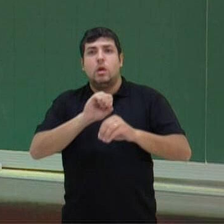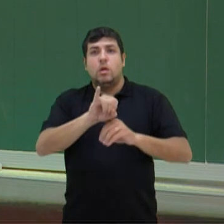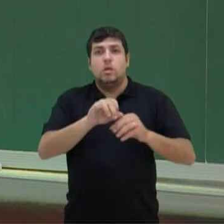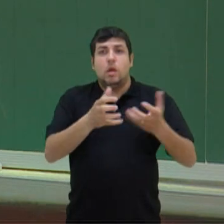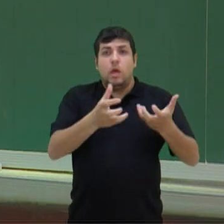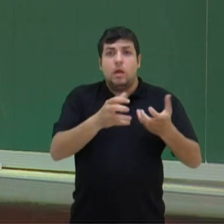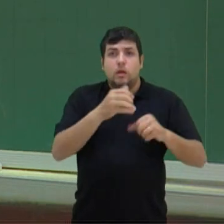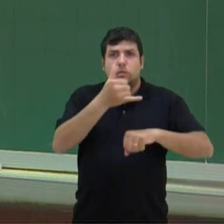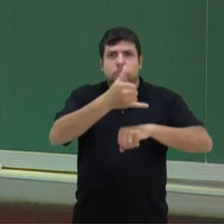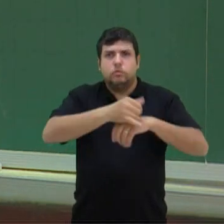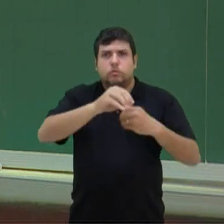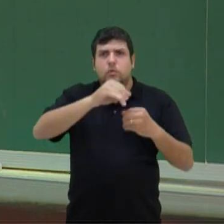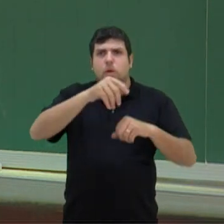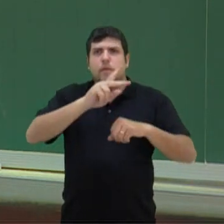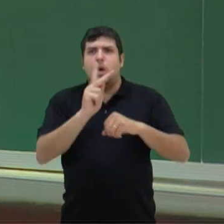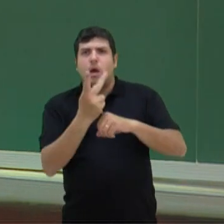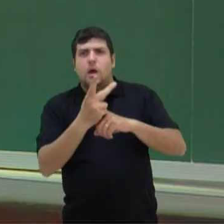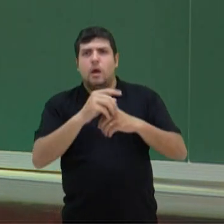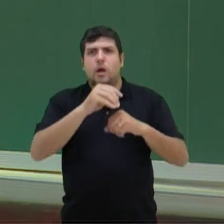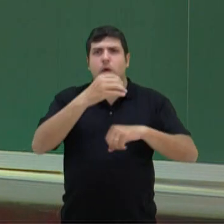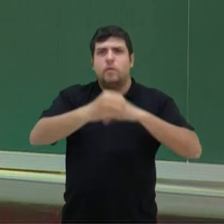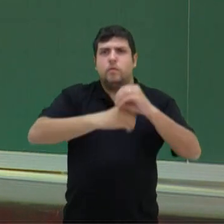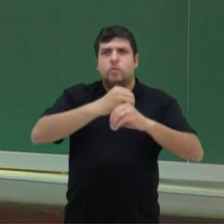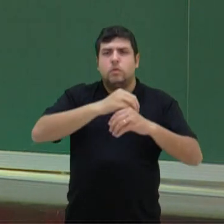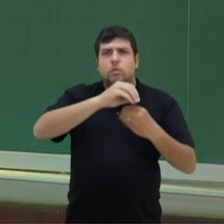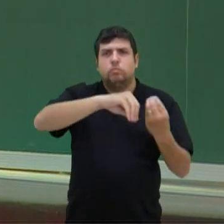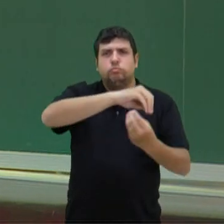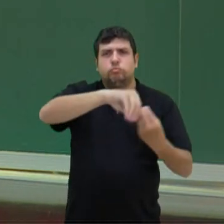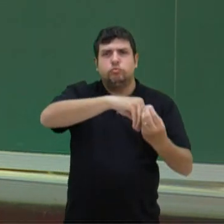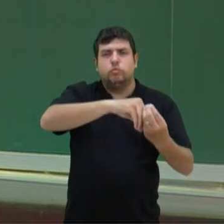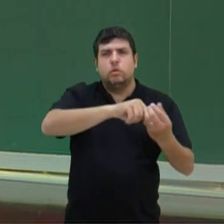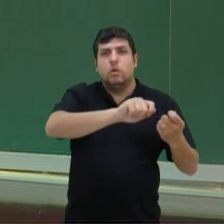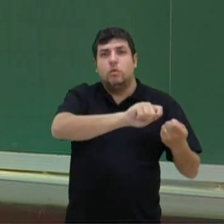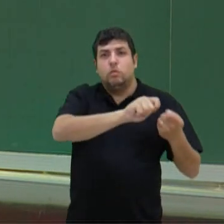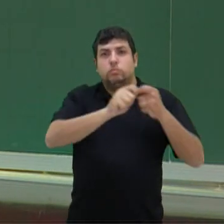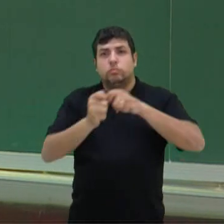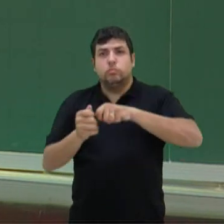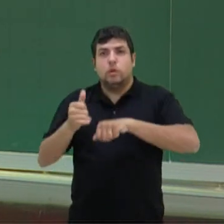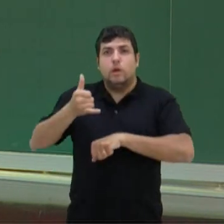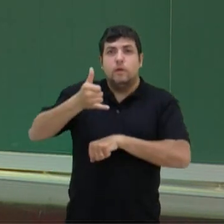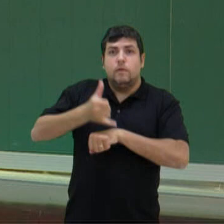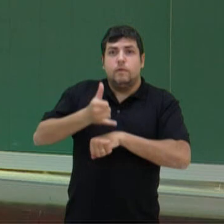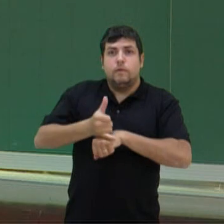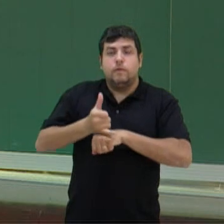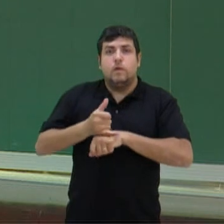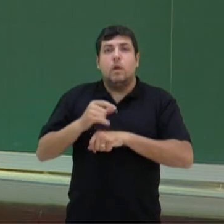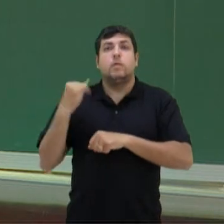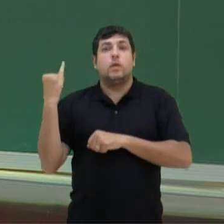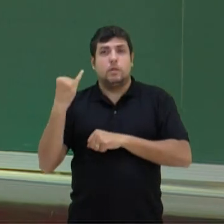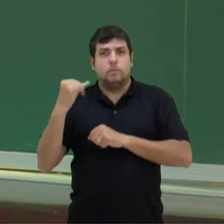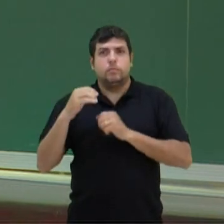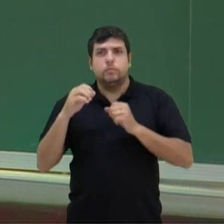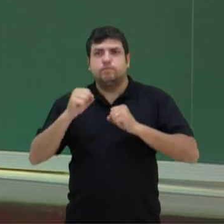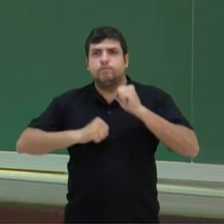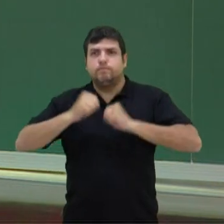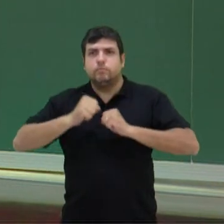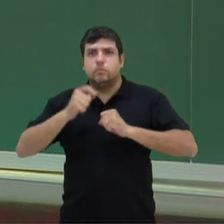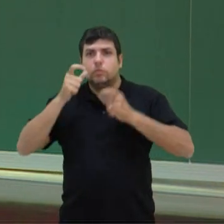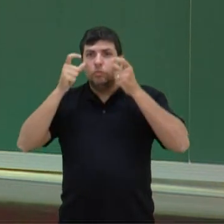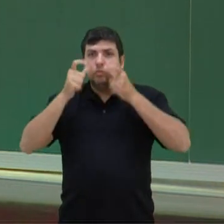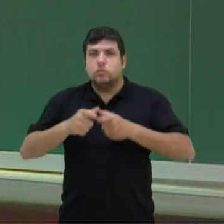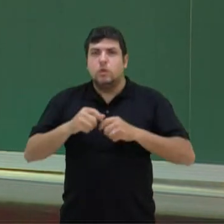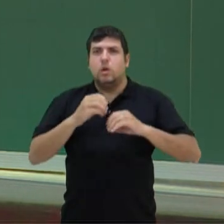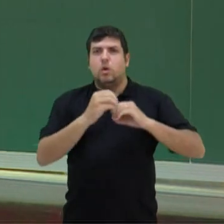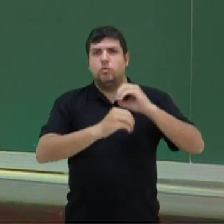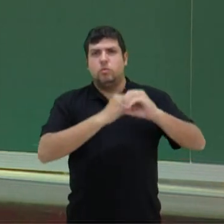ferro tem dentro daquele mineral. Isso é o que importa para a mineradora, né? Isso é o que importa para a produção. E o oxigênio, então, vai ser